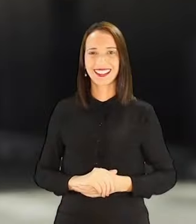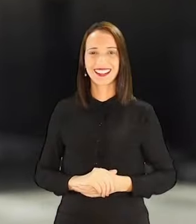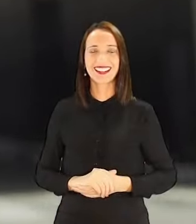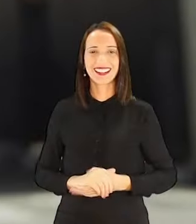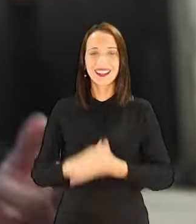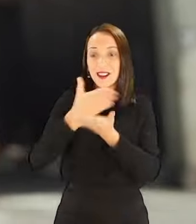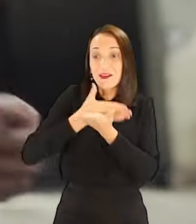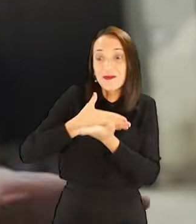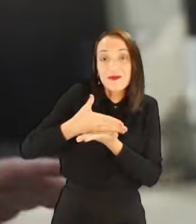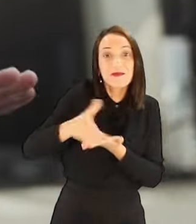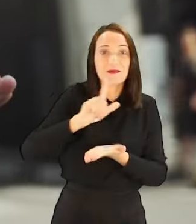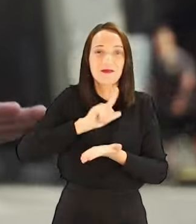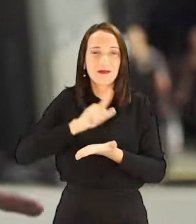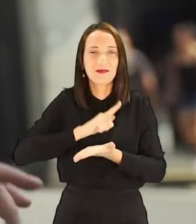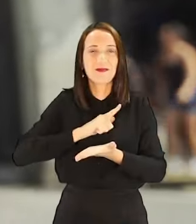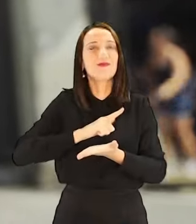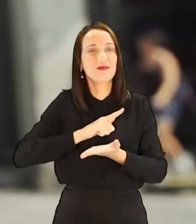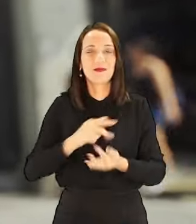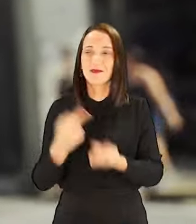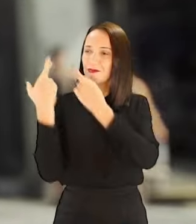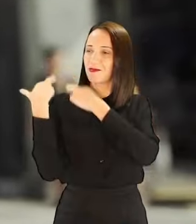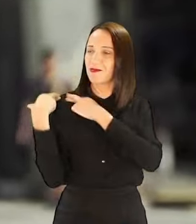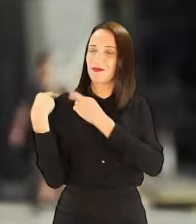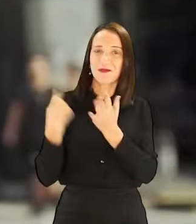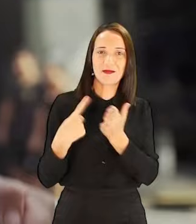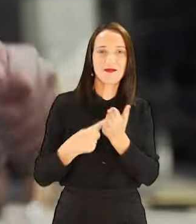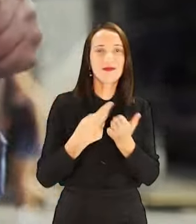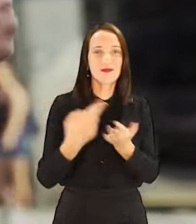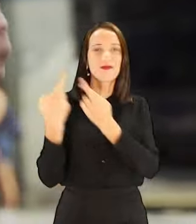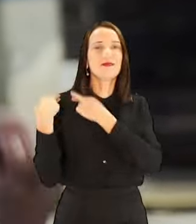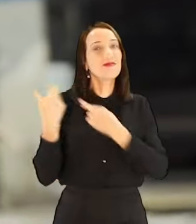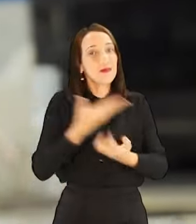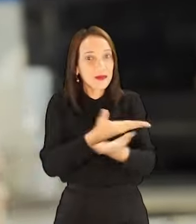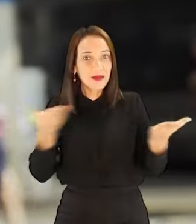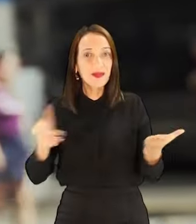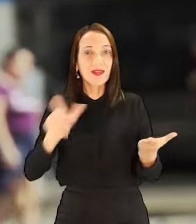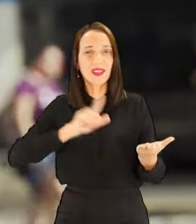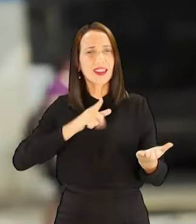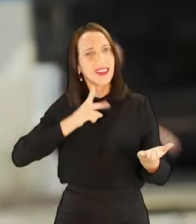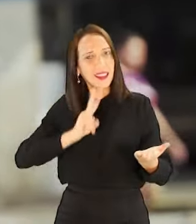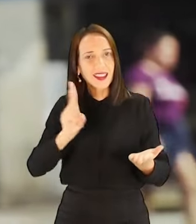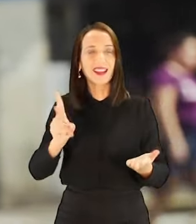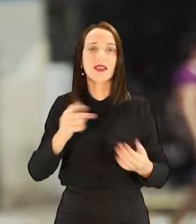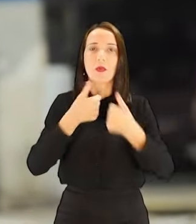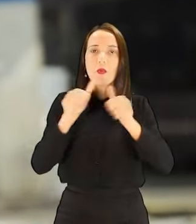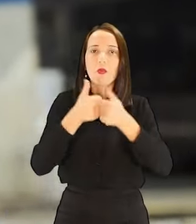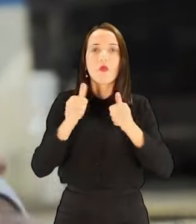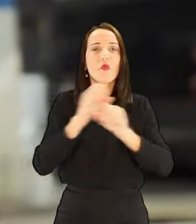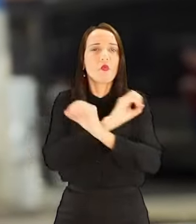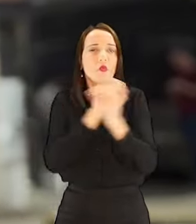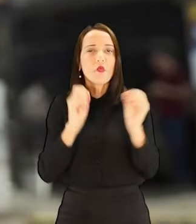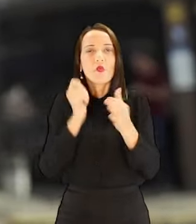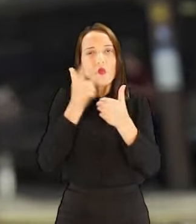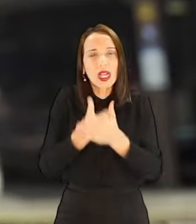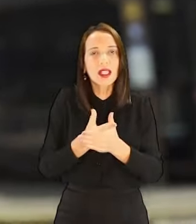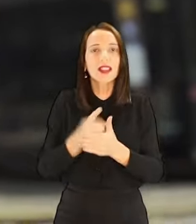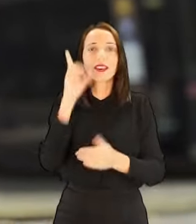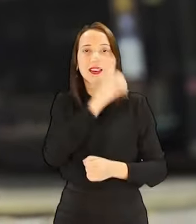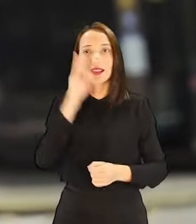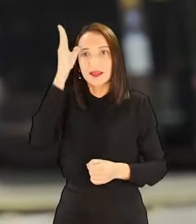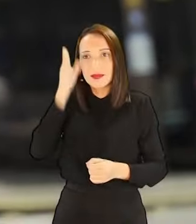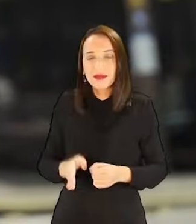Para começar, eu já deixo aqui o meu compromisso com você. A gente vai manter a tarifa zero aos domingos e vamos ampliar